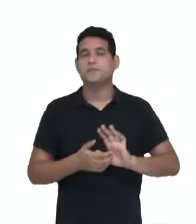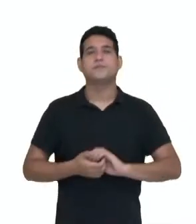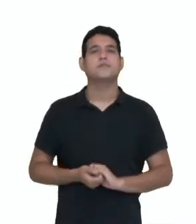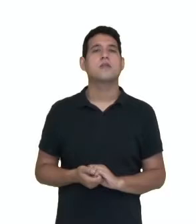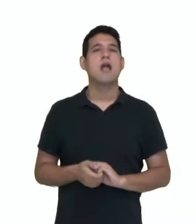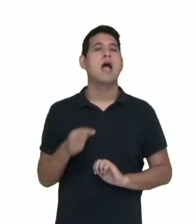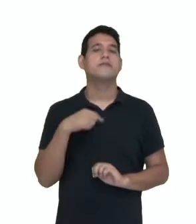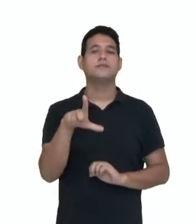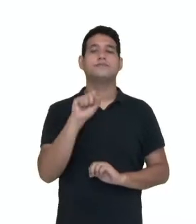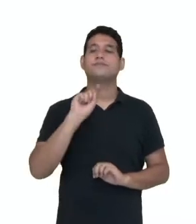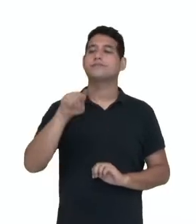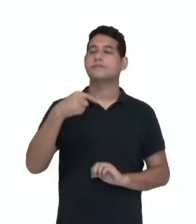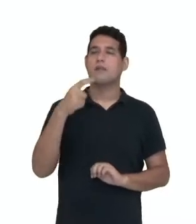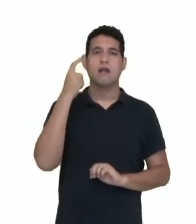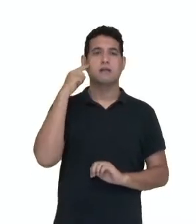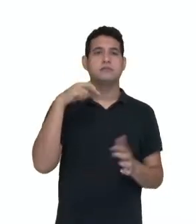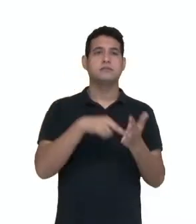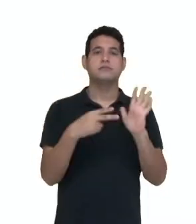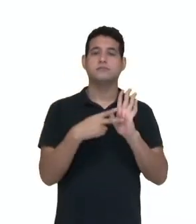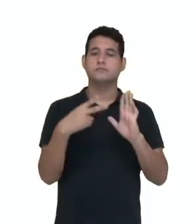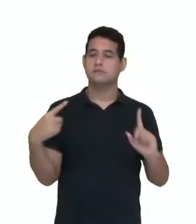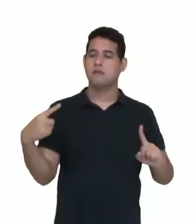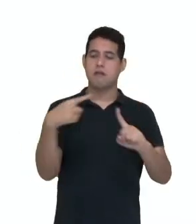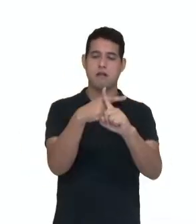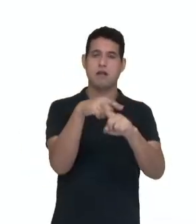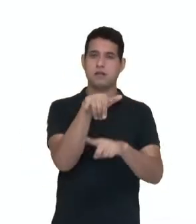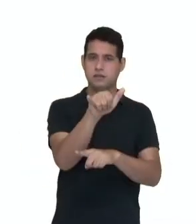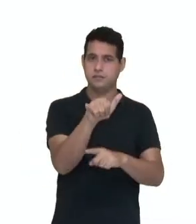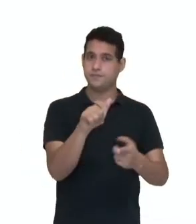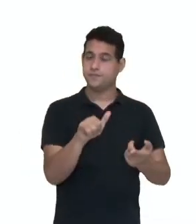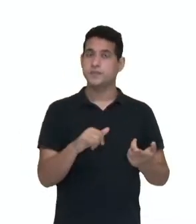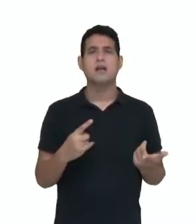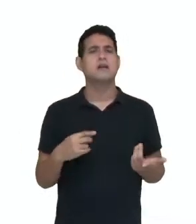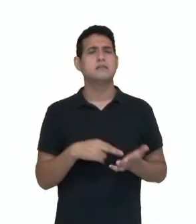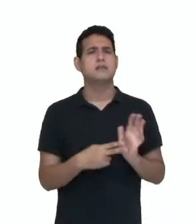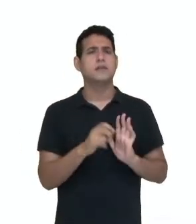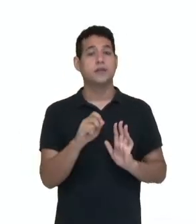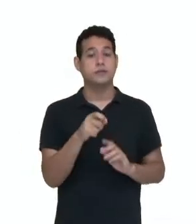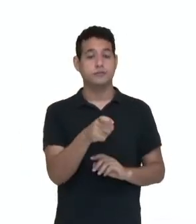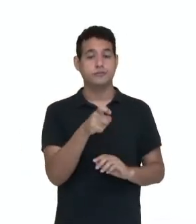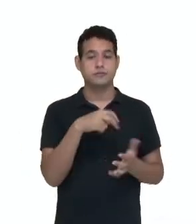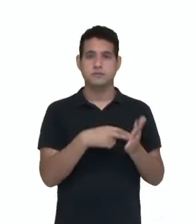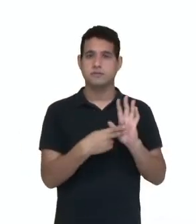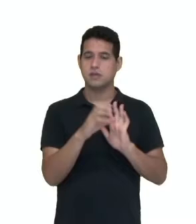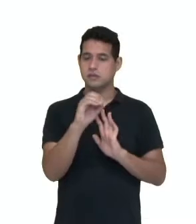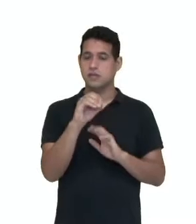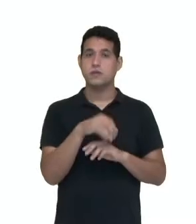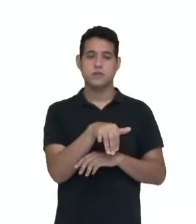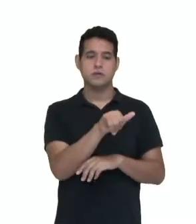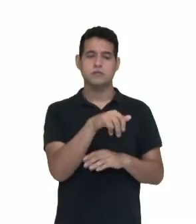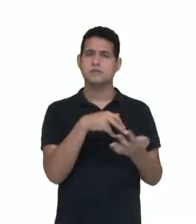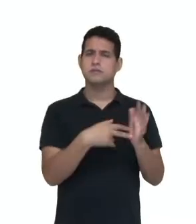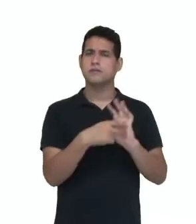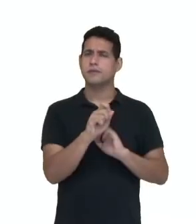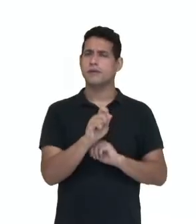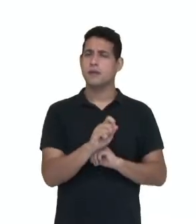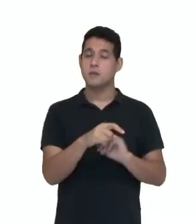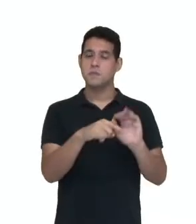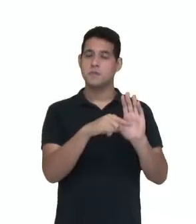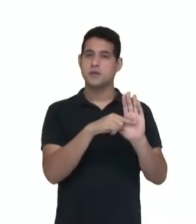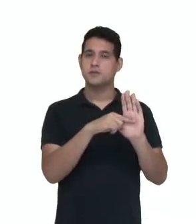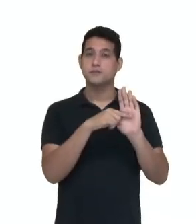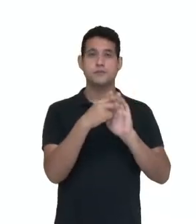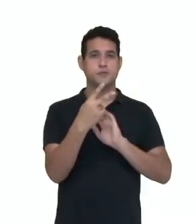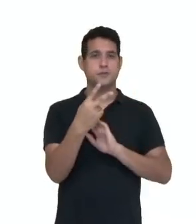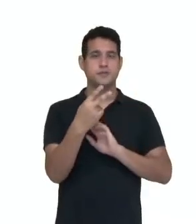Aí você pega o outro ponto, que é onde corta no eixo y. Então, aqui o x é 0 e o y vale